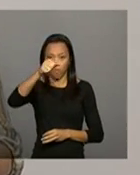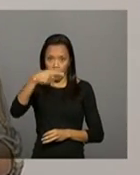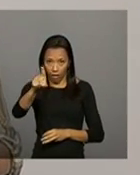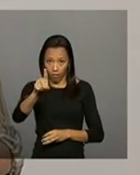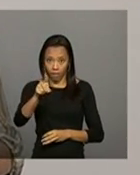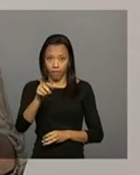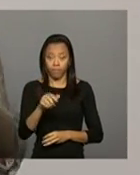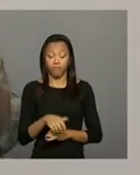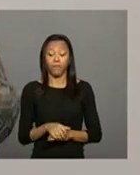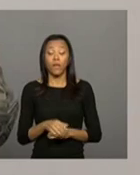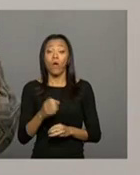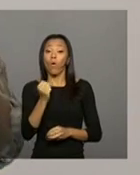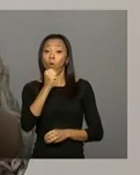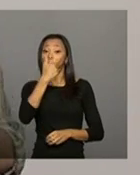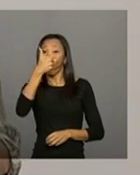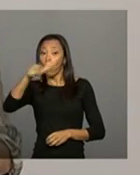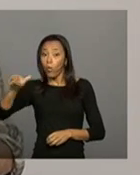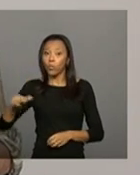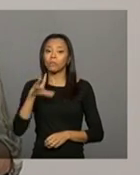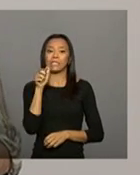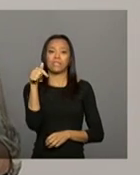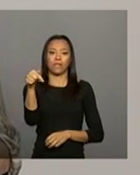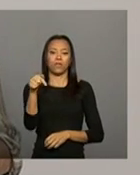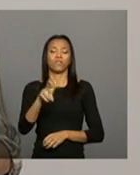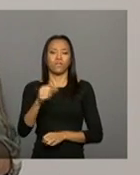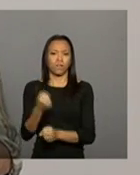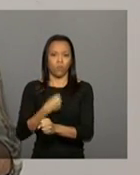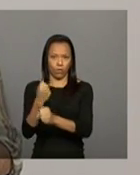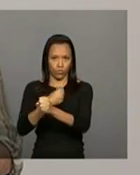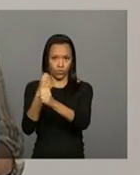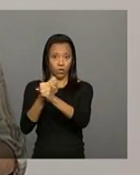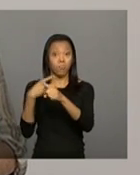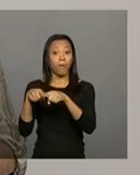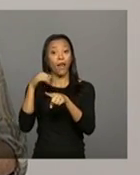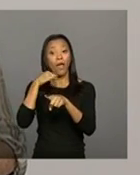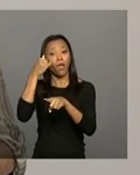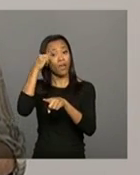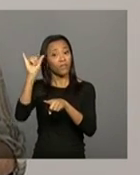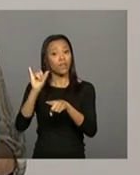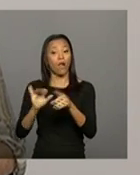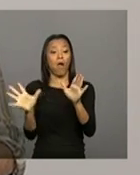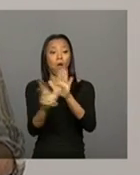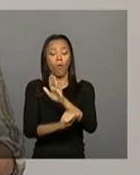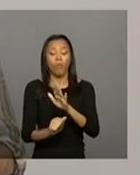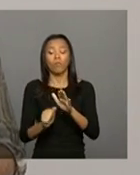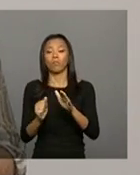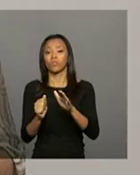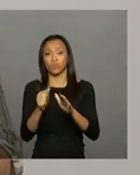ser construídos neste ano para intensificar o combate ao tráfico e à exploração sexual.